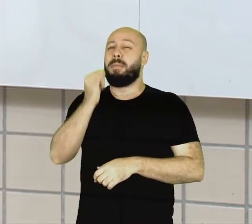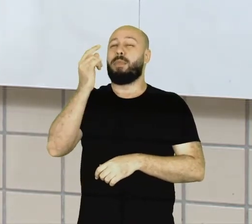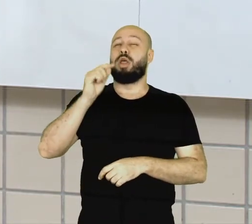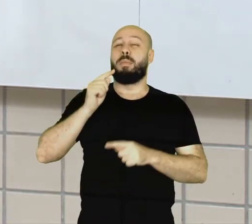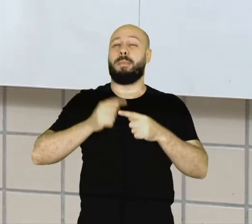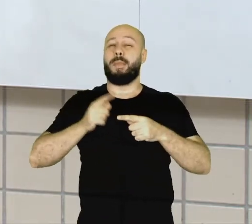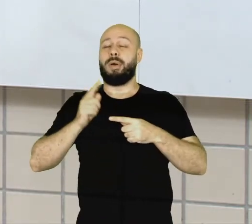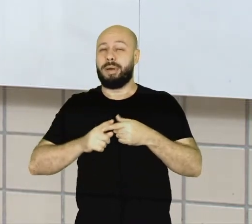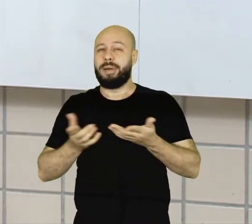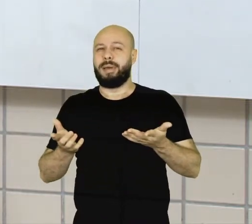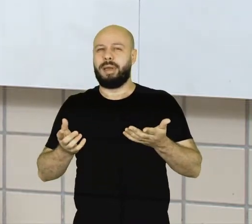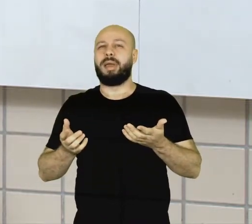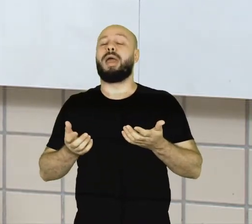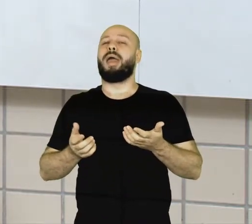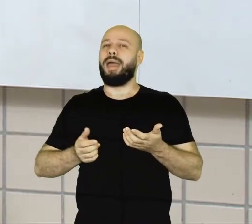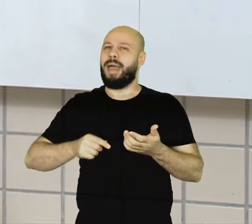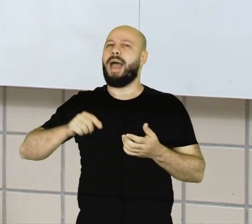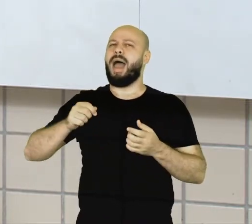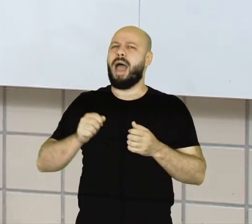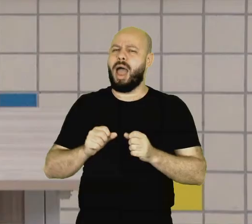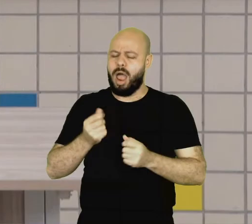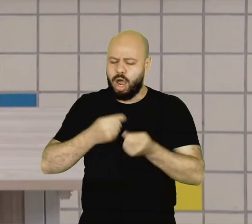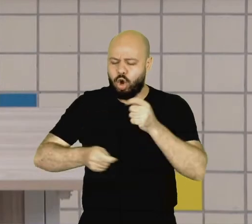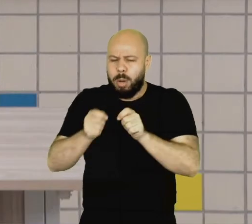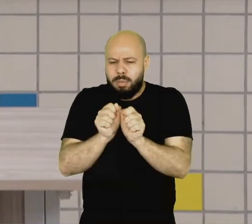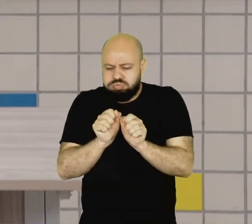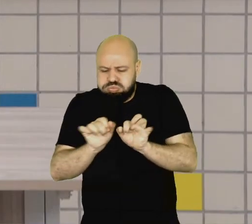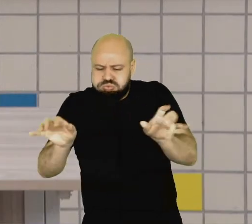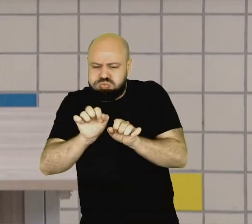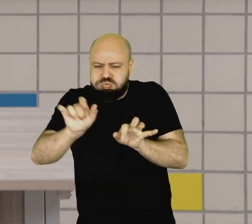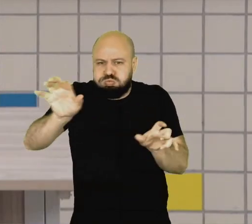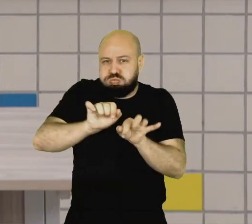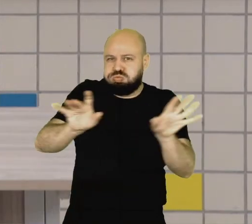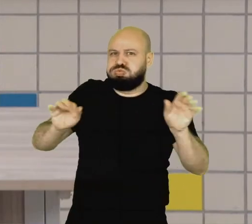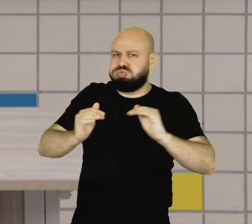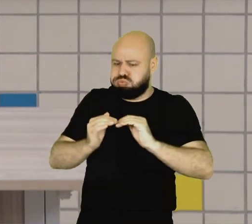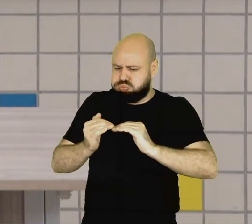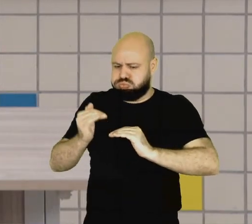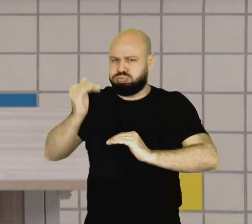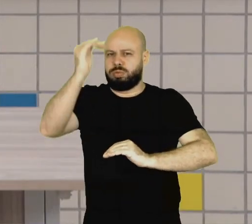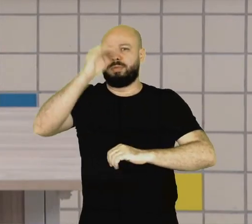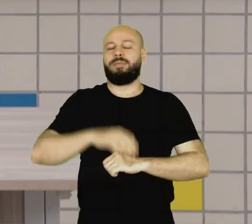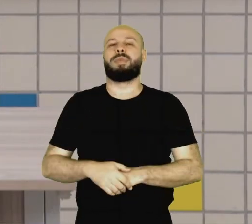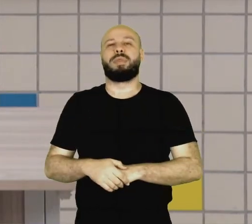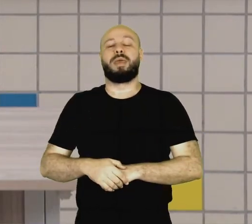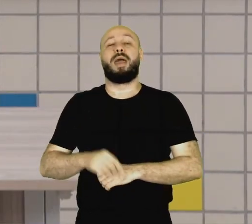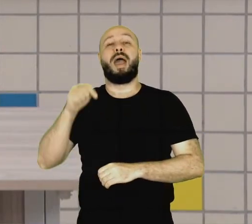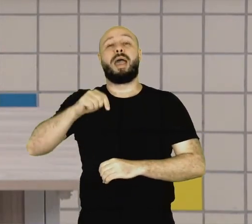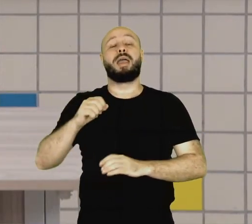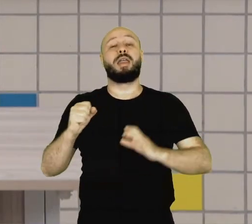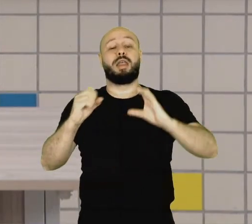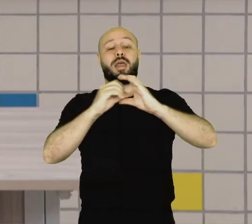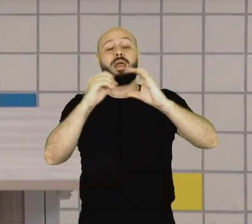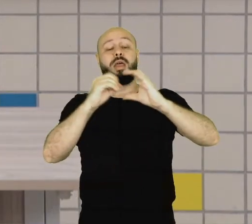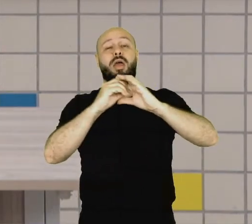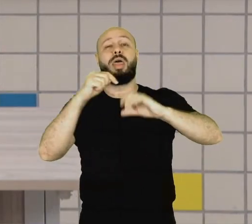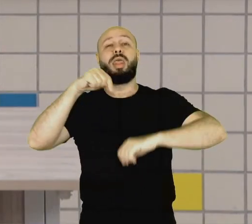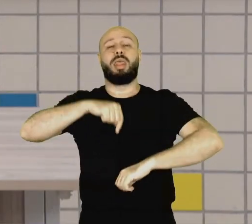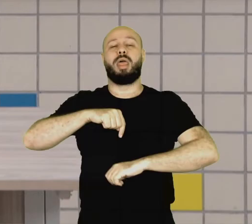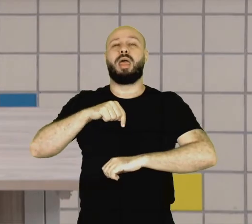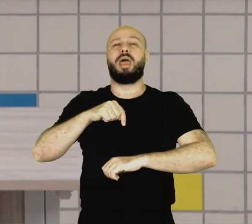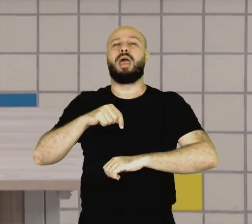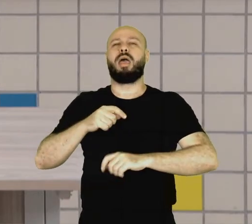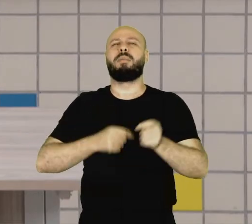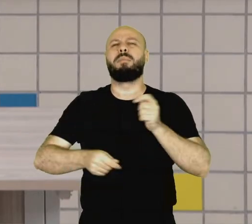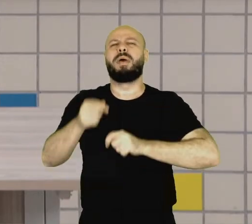expansão comercial do país. No centro-oeste, que é aqui próximo, né? Nós temos a economia